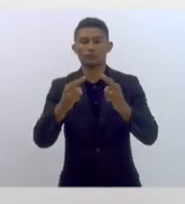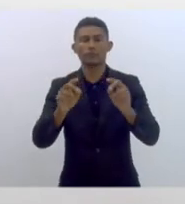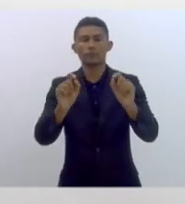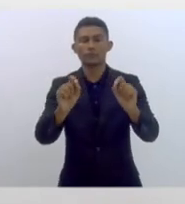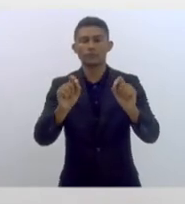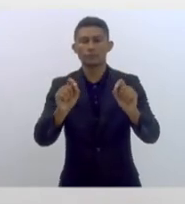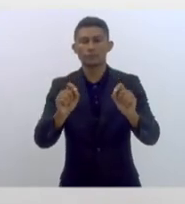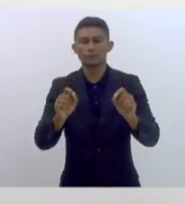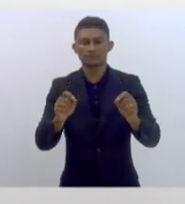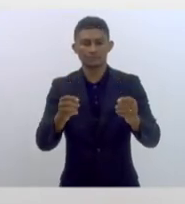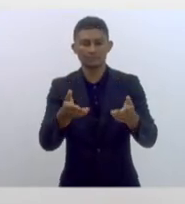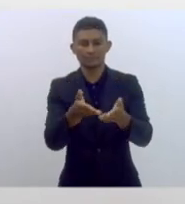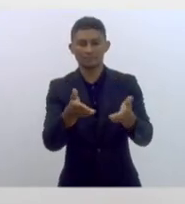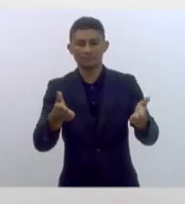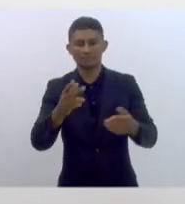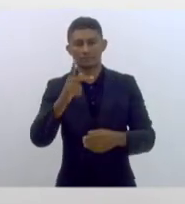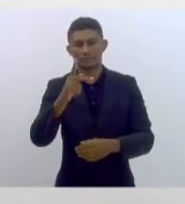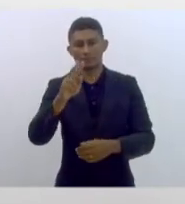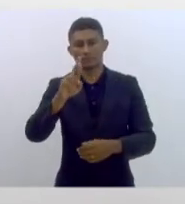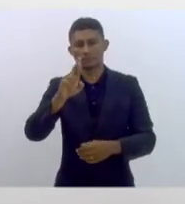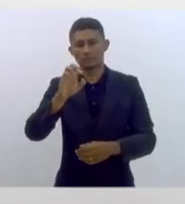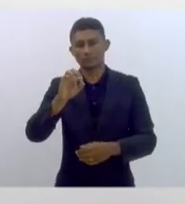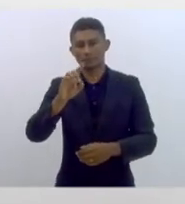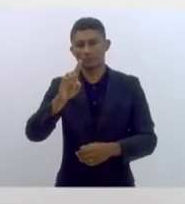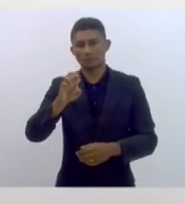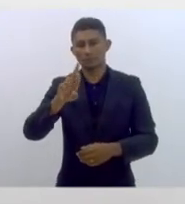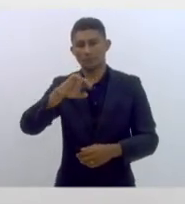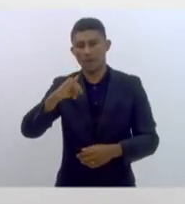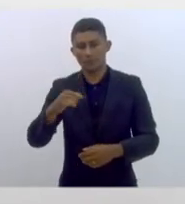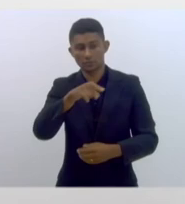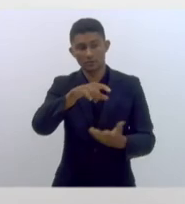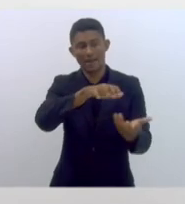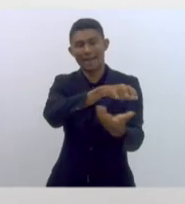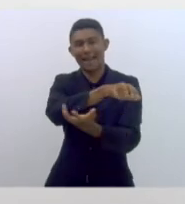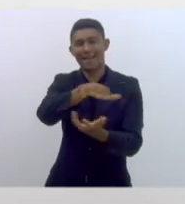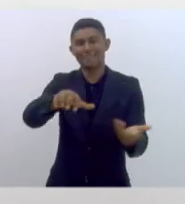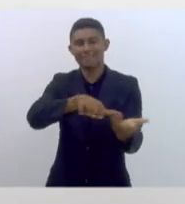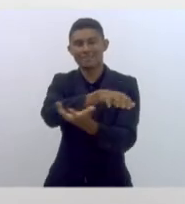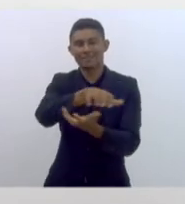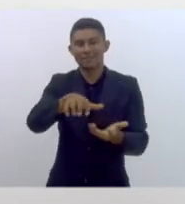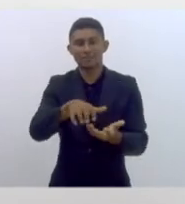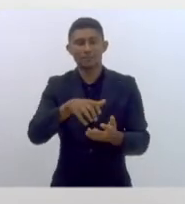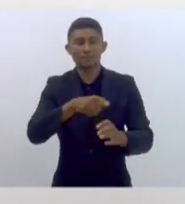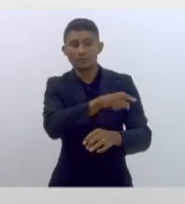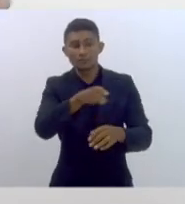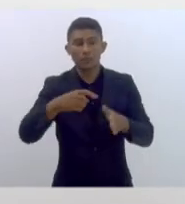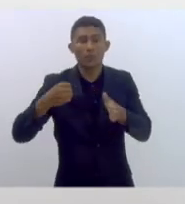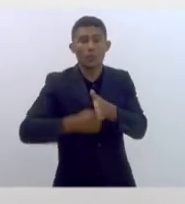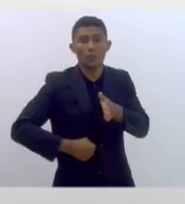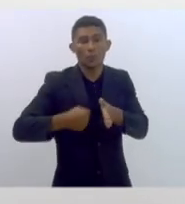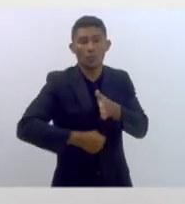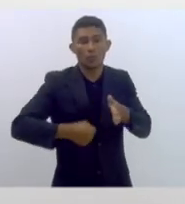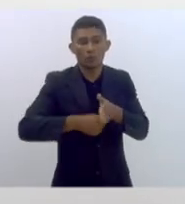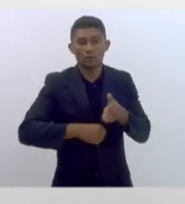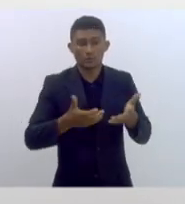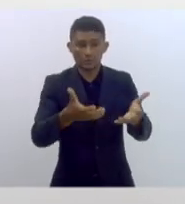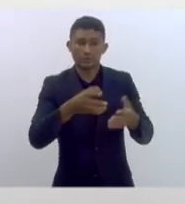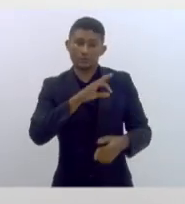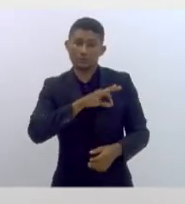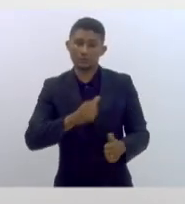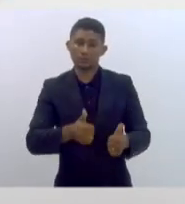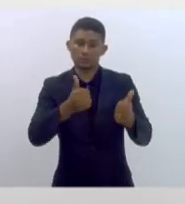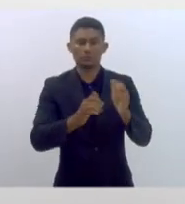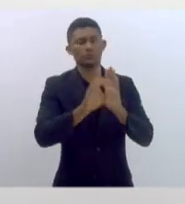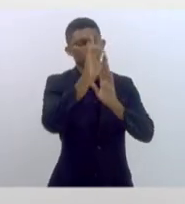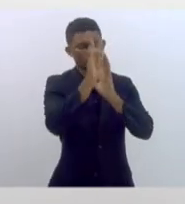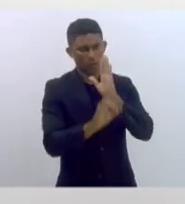aos companheiros do Prodesp que estão em greve, né, e estão lutando por uma melhoria a qual eles têm direito, como